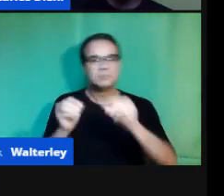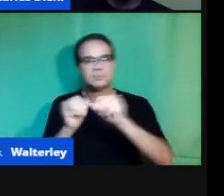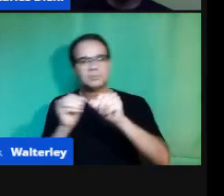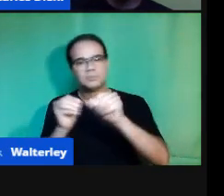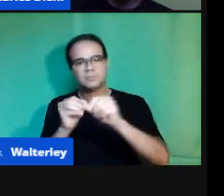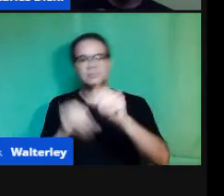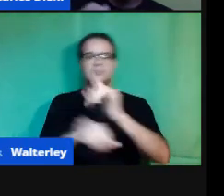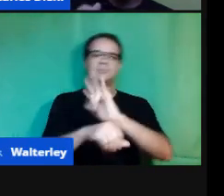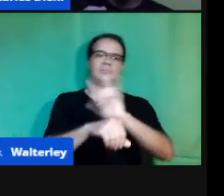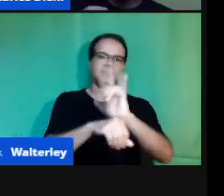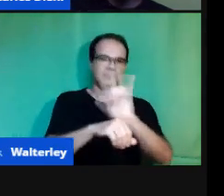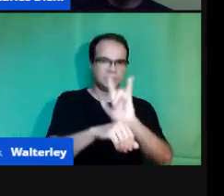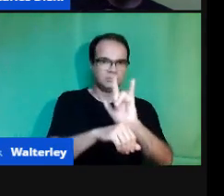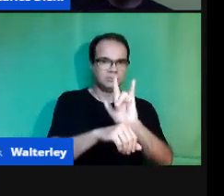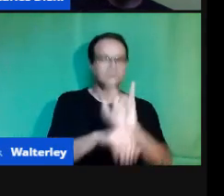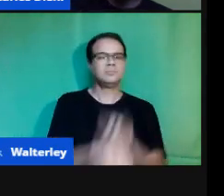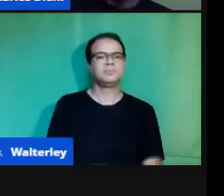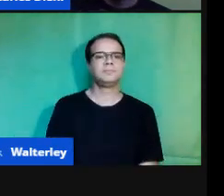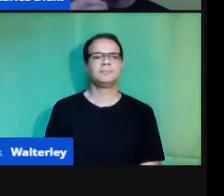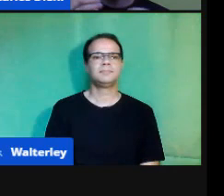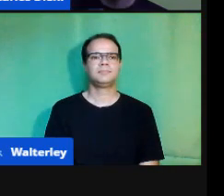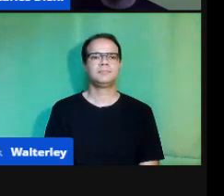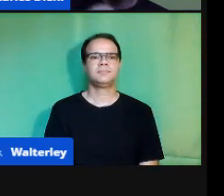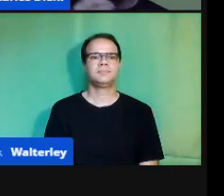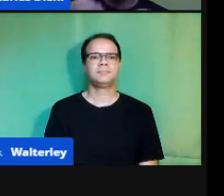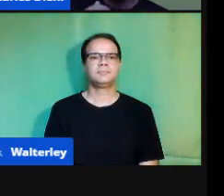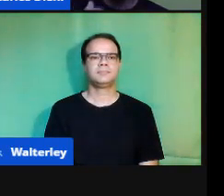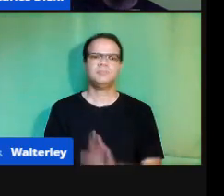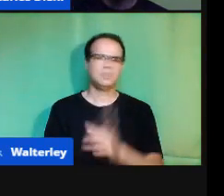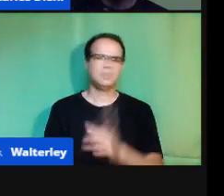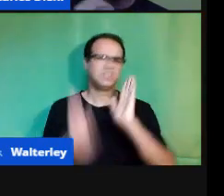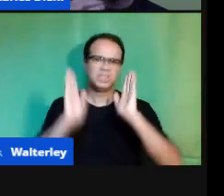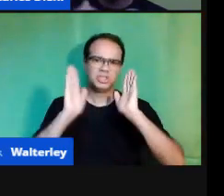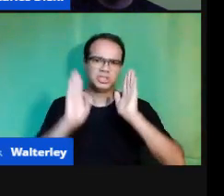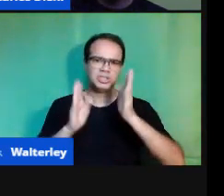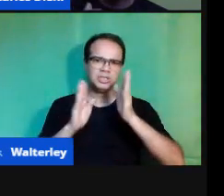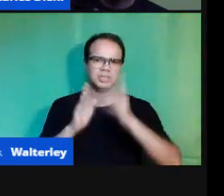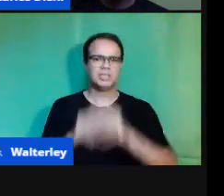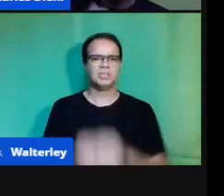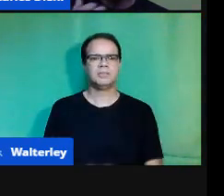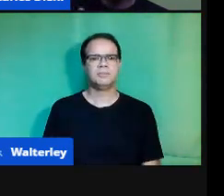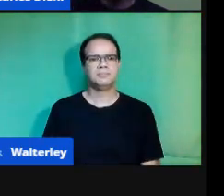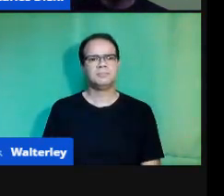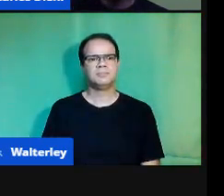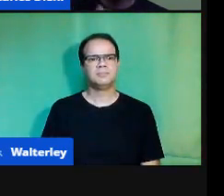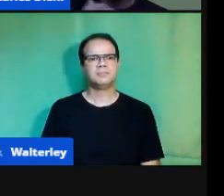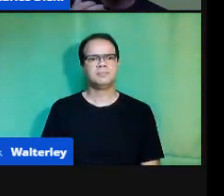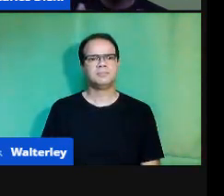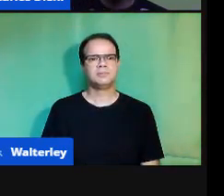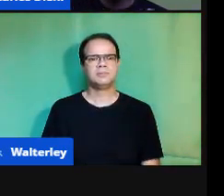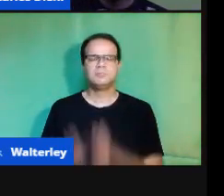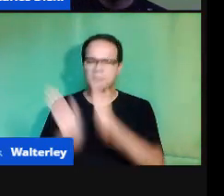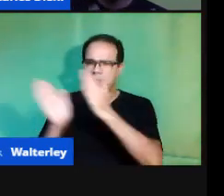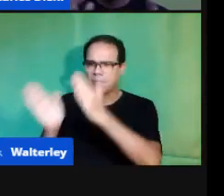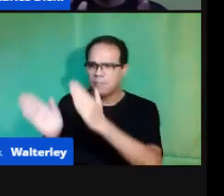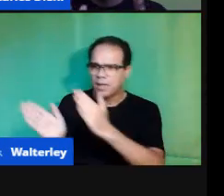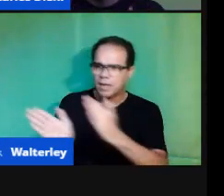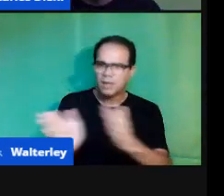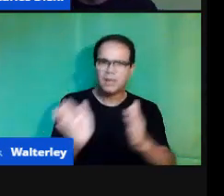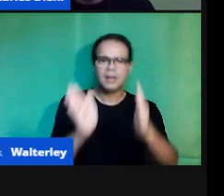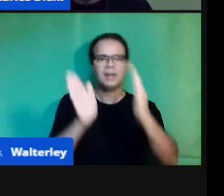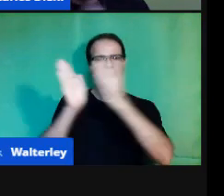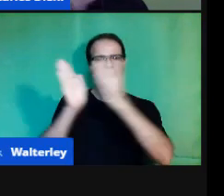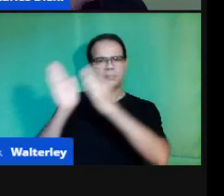da mulher, mas as questões já são bem mais didáticas, já é apresentado de uma forma bem mais